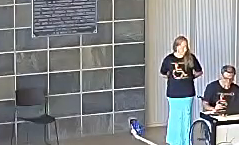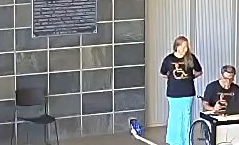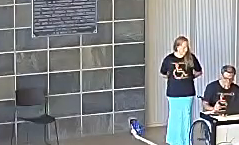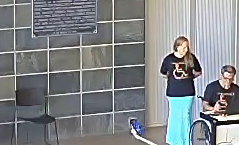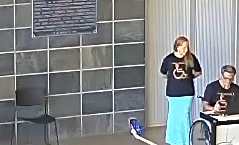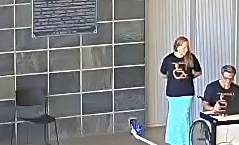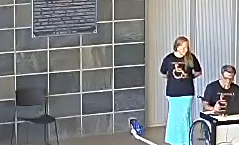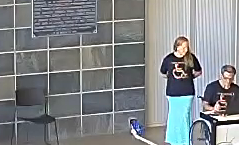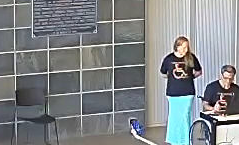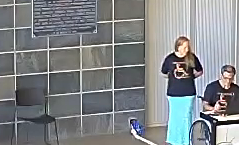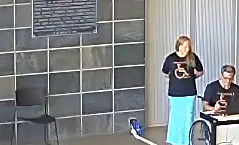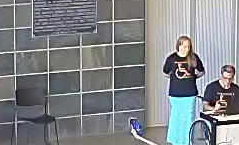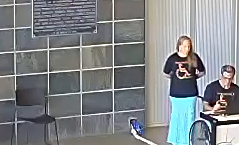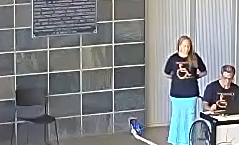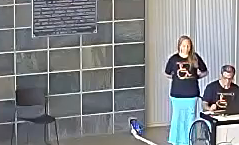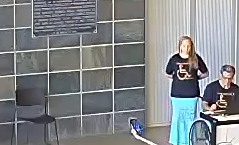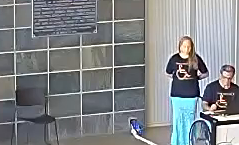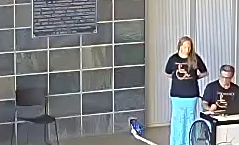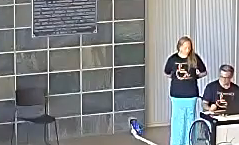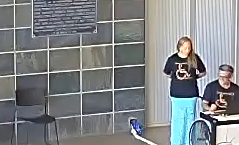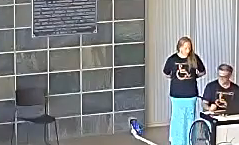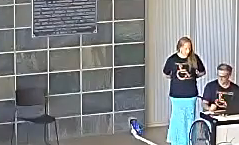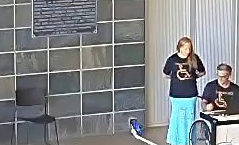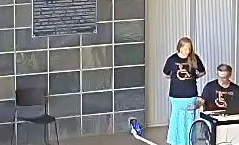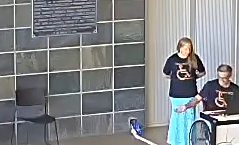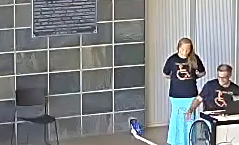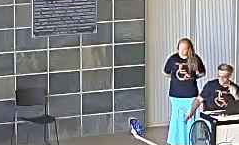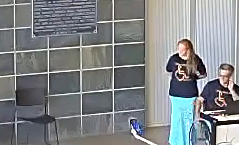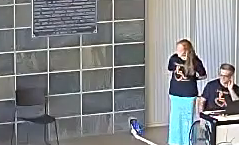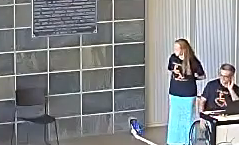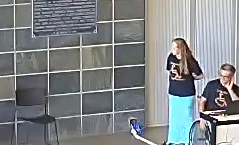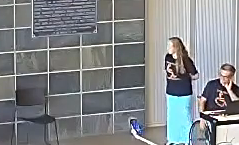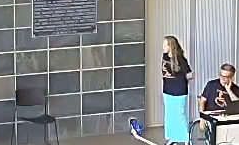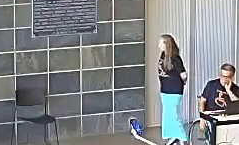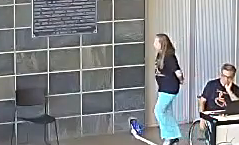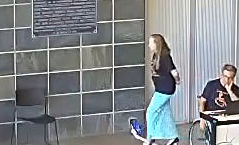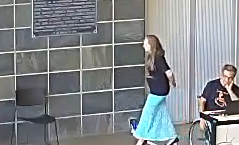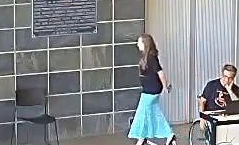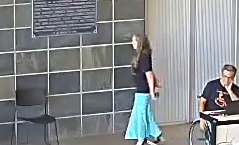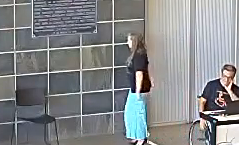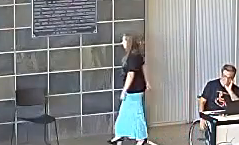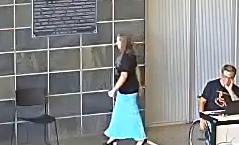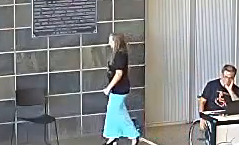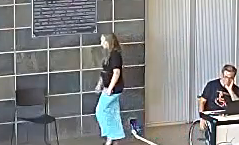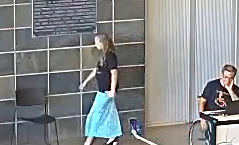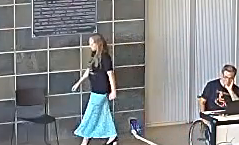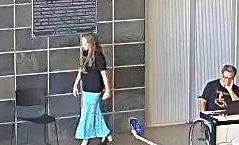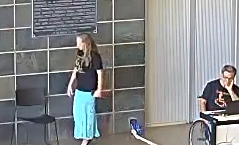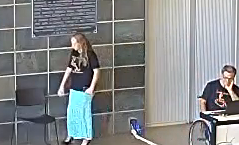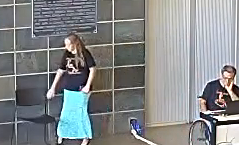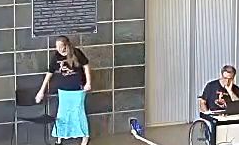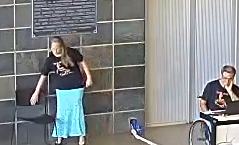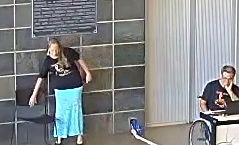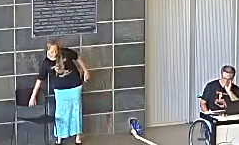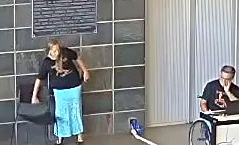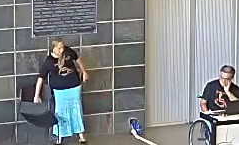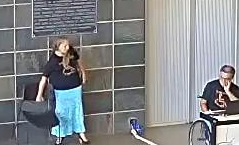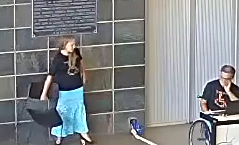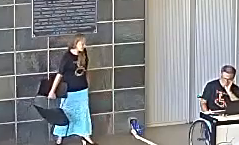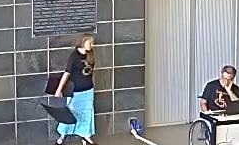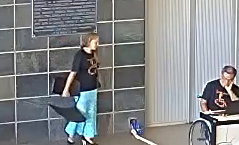isolado o importante é que mesmo com todos os perrengues o pessoal seguiu bravamente durante mais de